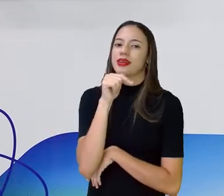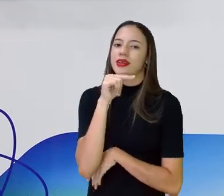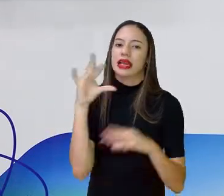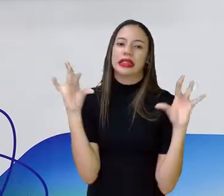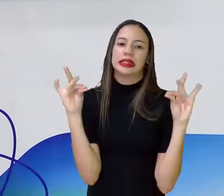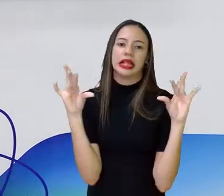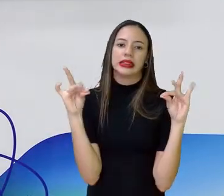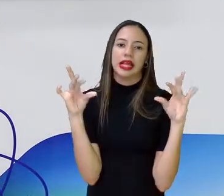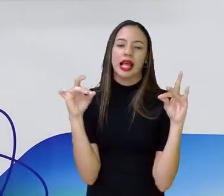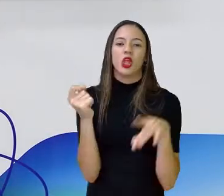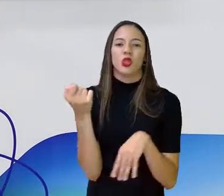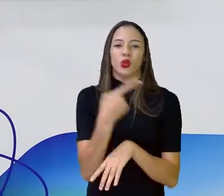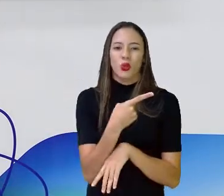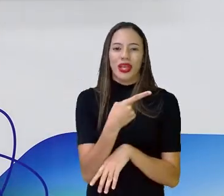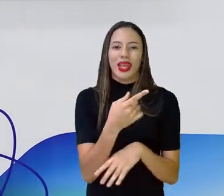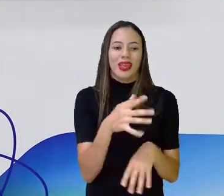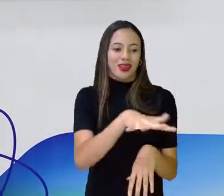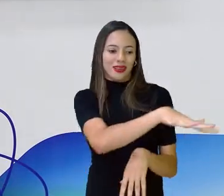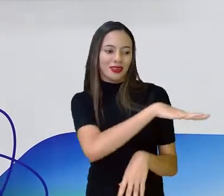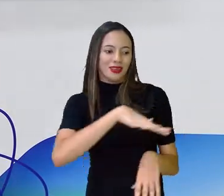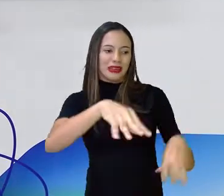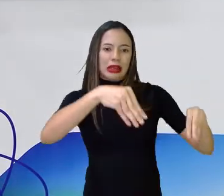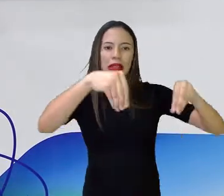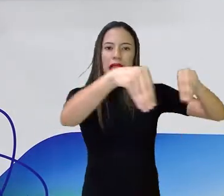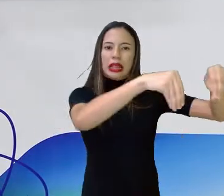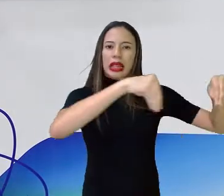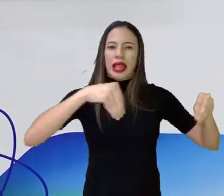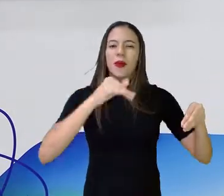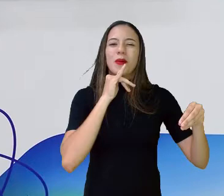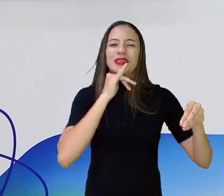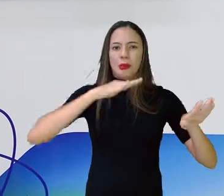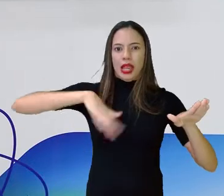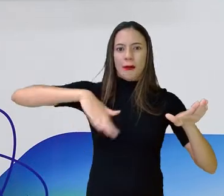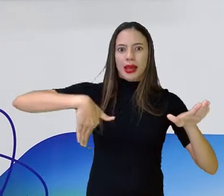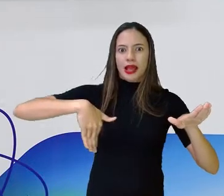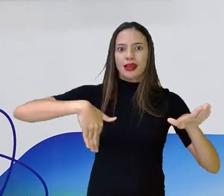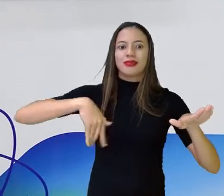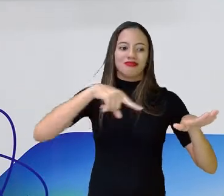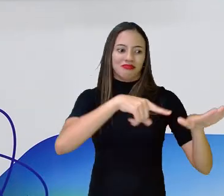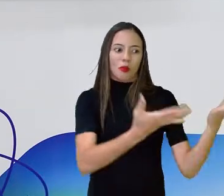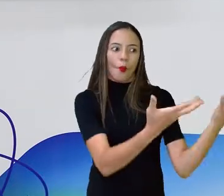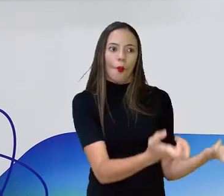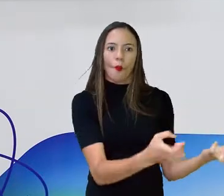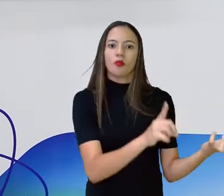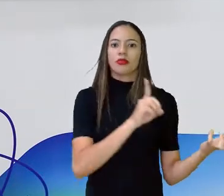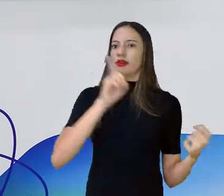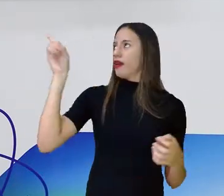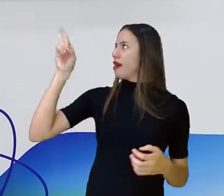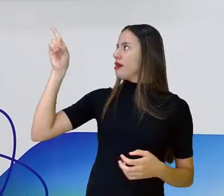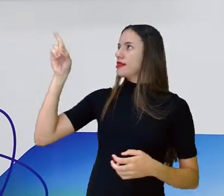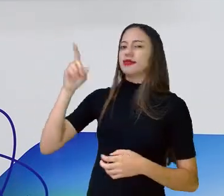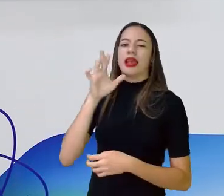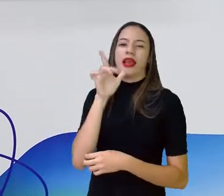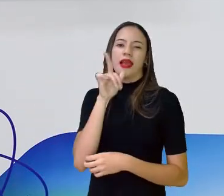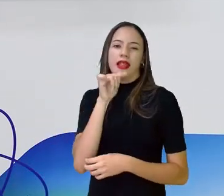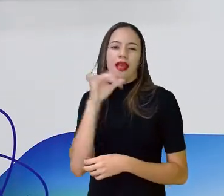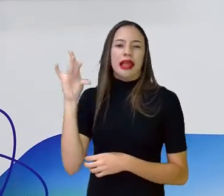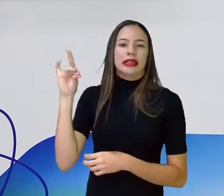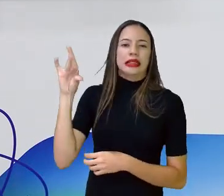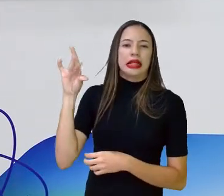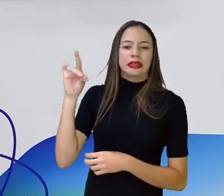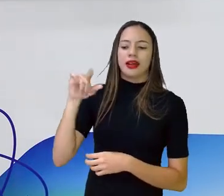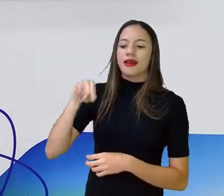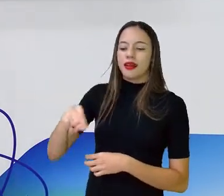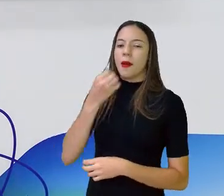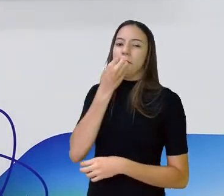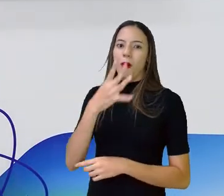aquele solo arenoso, né, do que a areia ali da praia. Esse sim é um solo que vai ser propício a gente